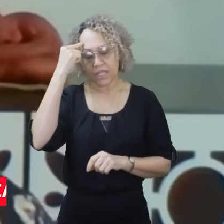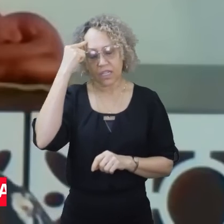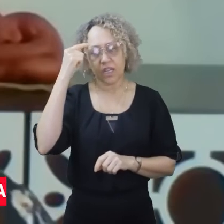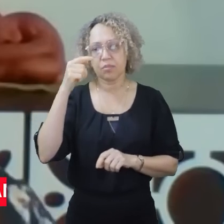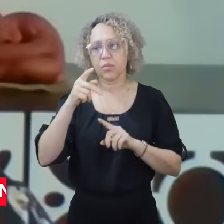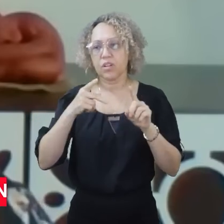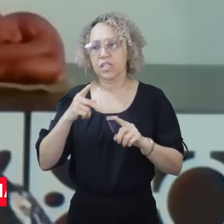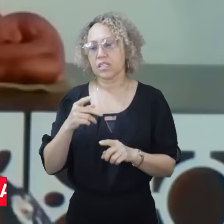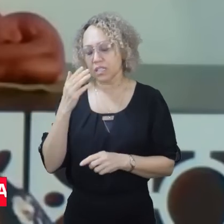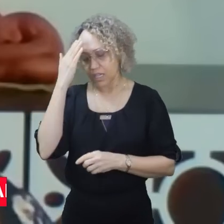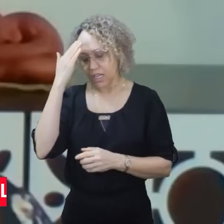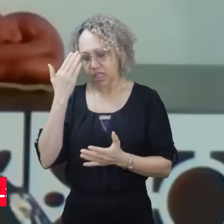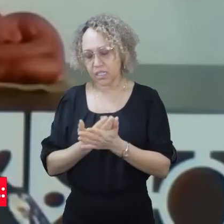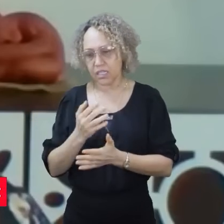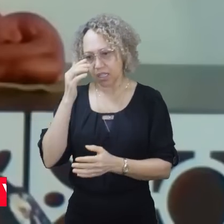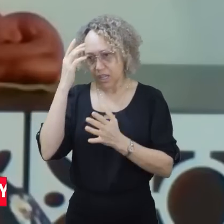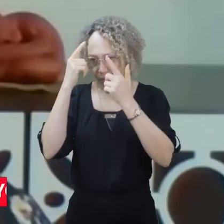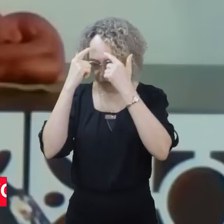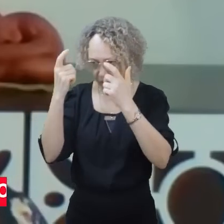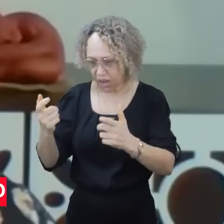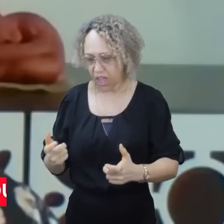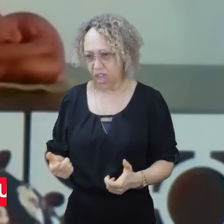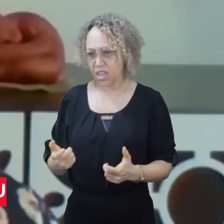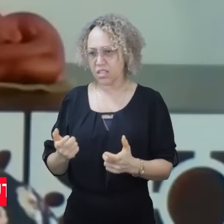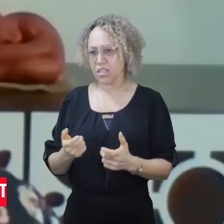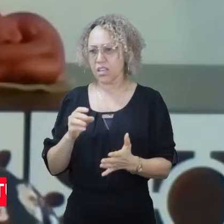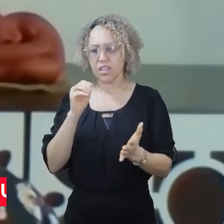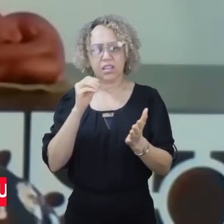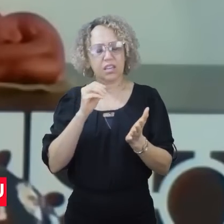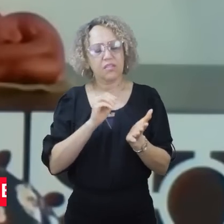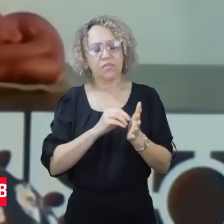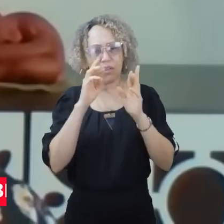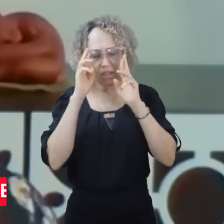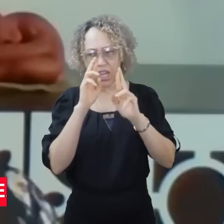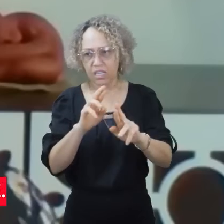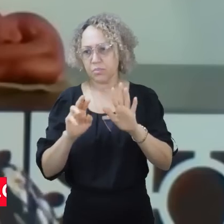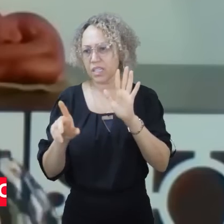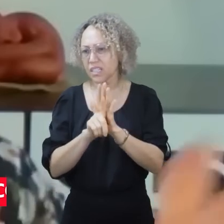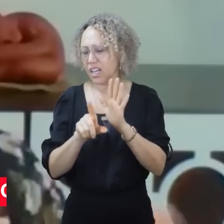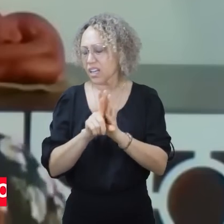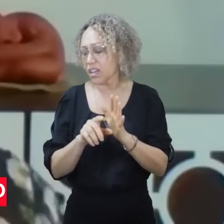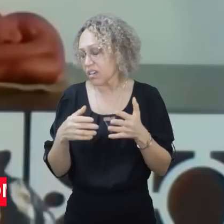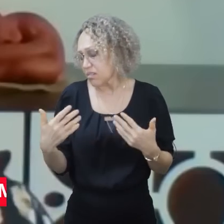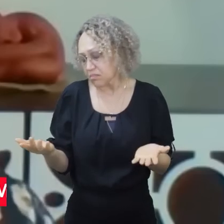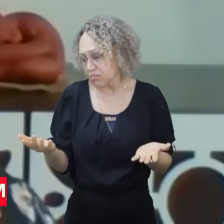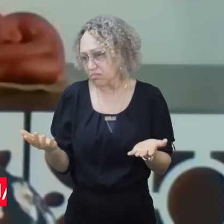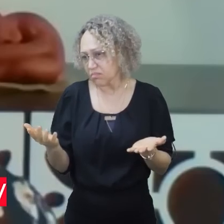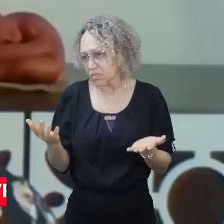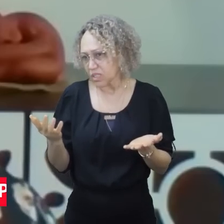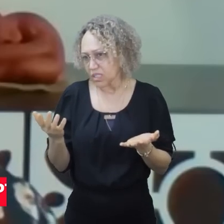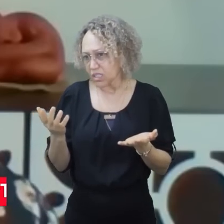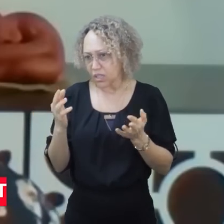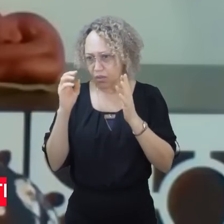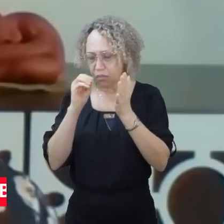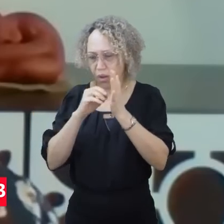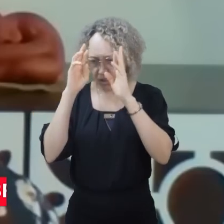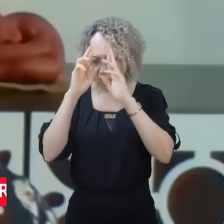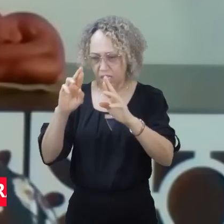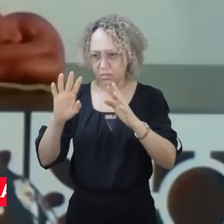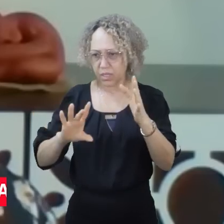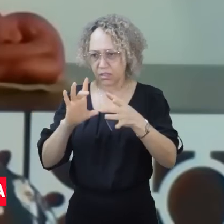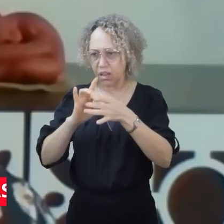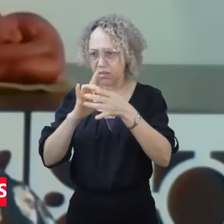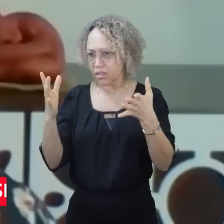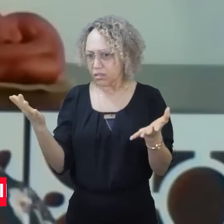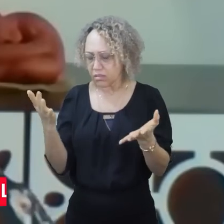desrespeita a lei, que desrespeita o processo legal e que acha que é possível uma vida em comunidade, né,